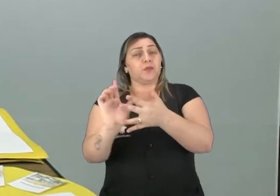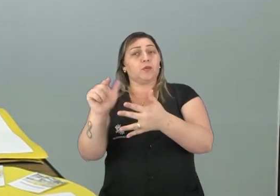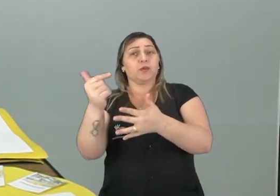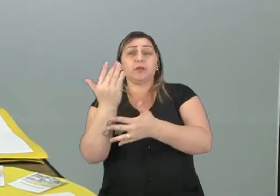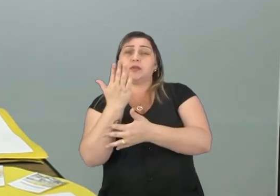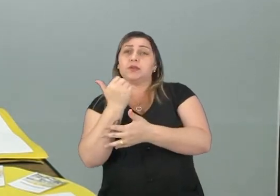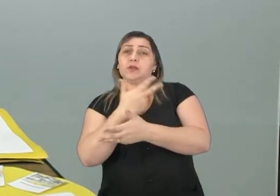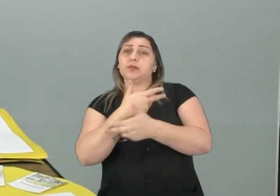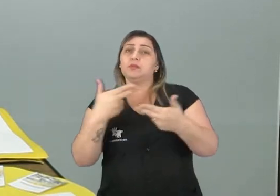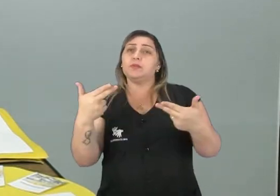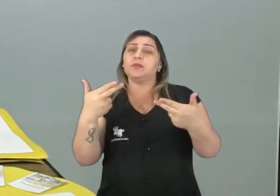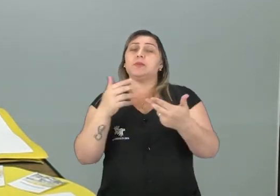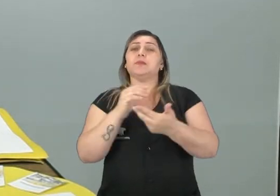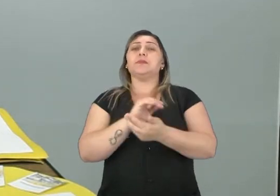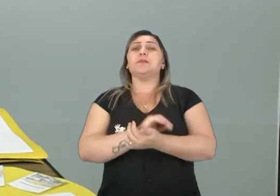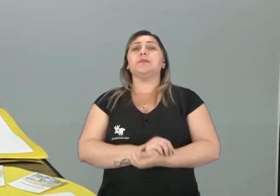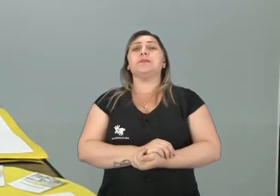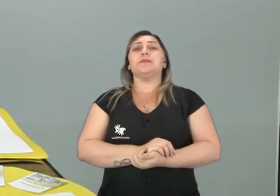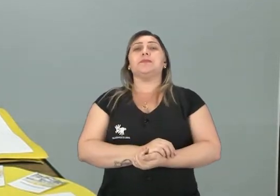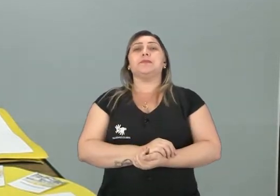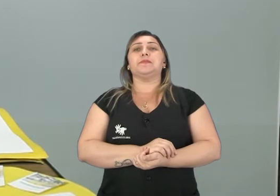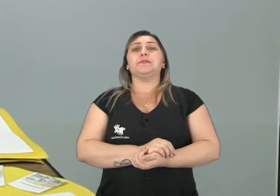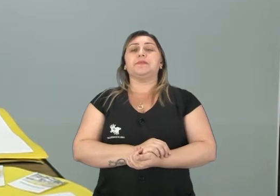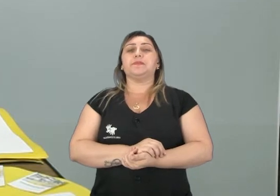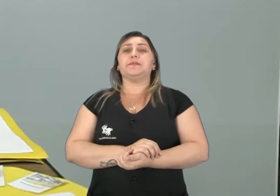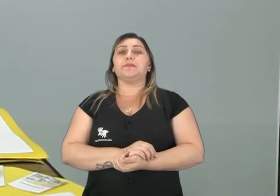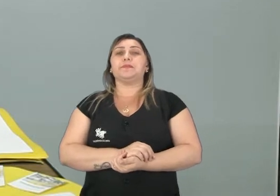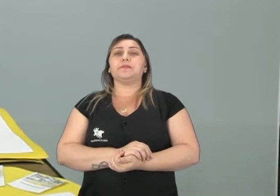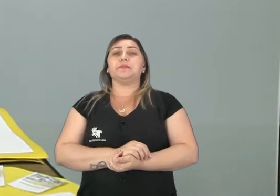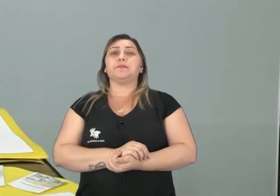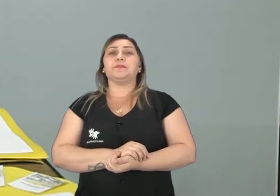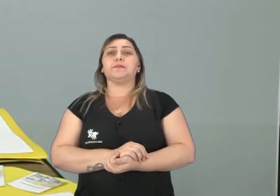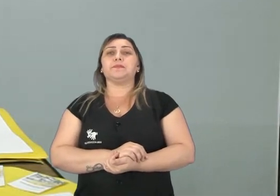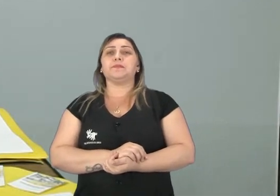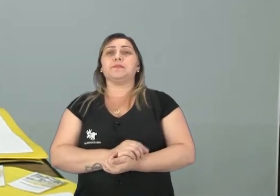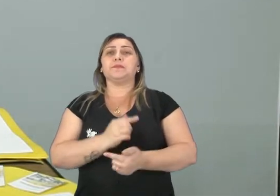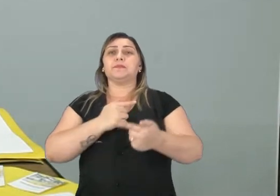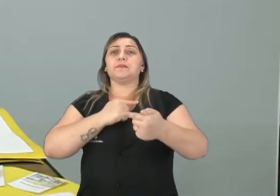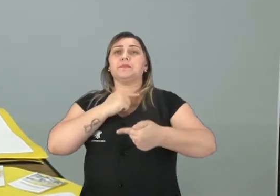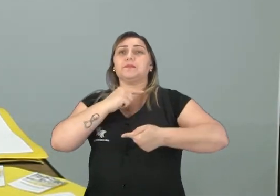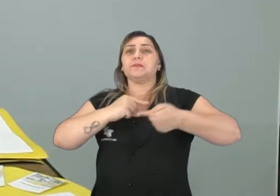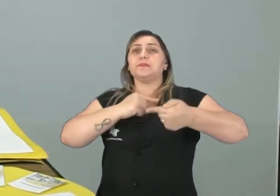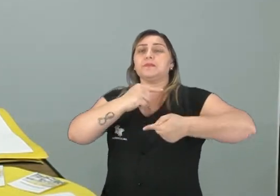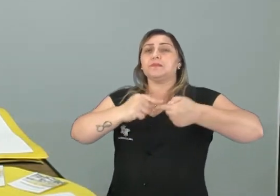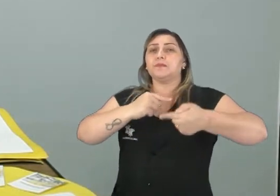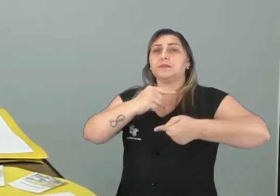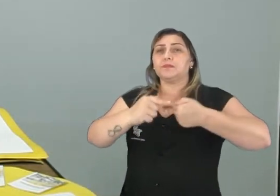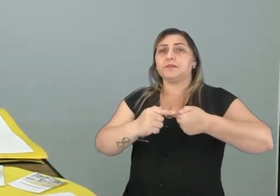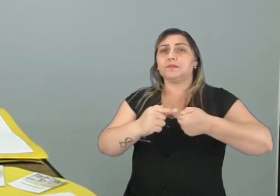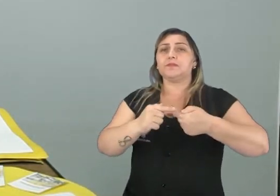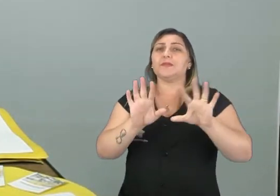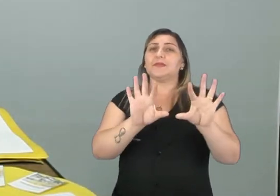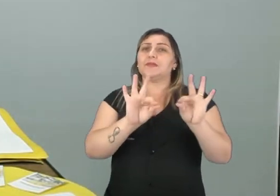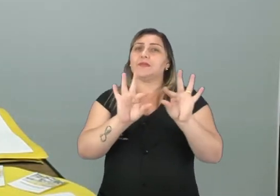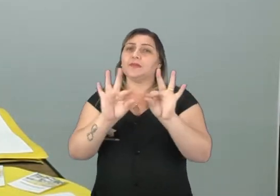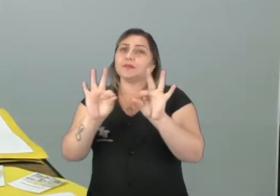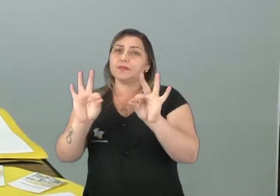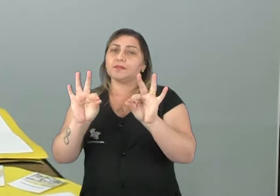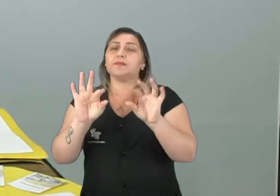alimento que vem também, né, através aqui da matéria-prima da mandioca, é a goma, para fazer aquela